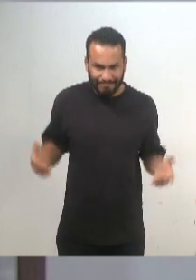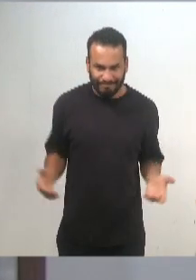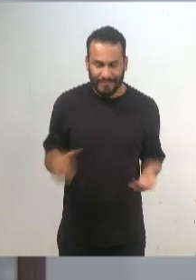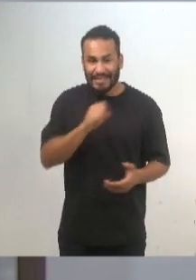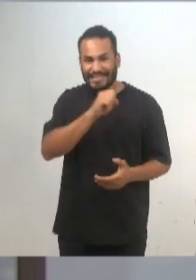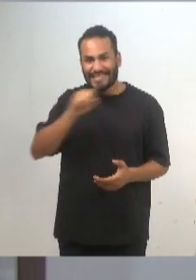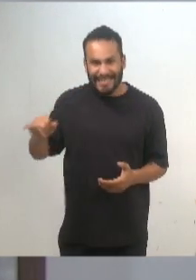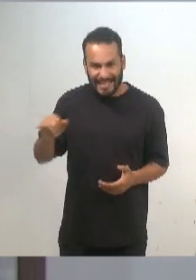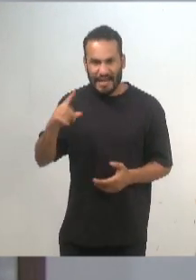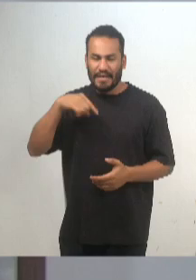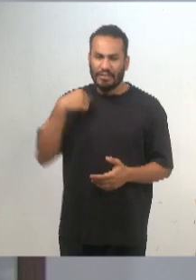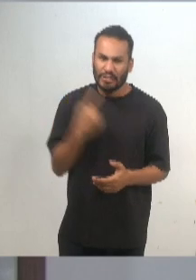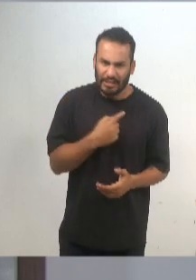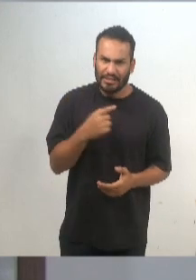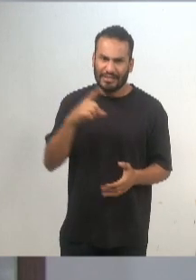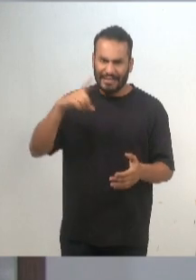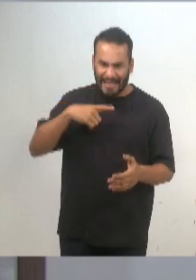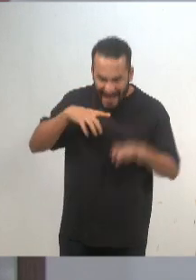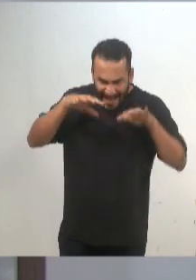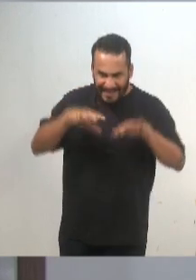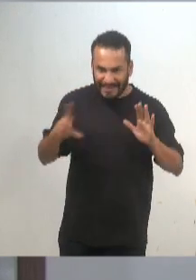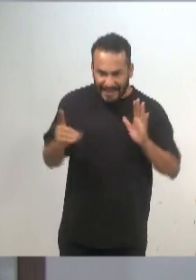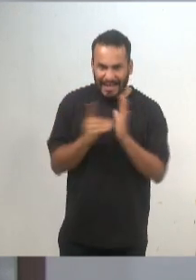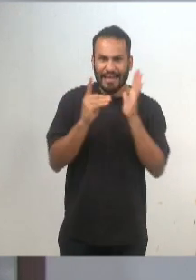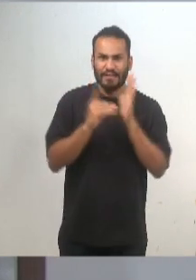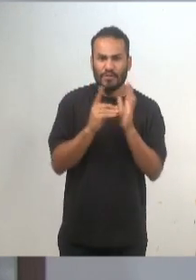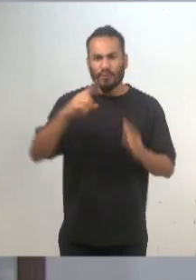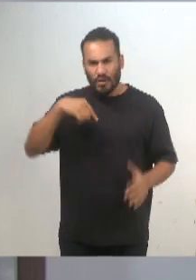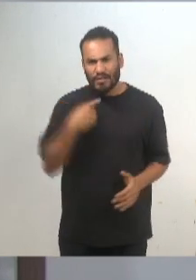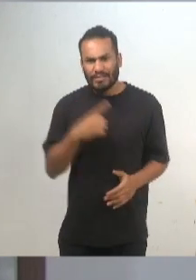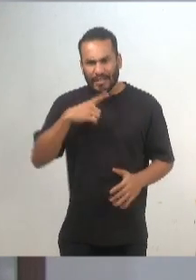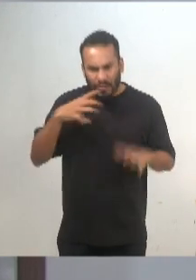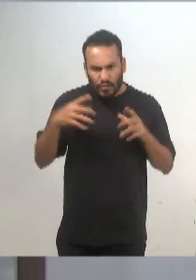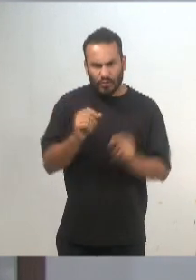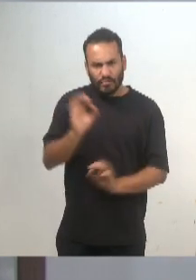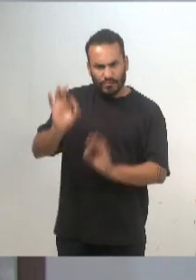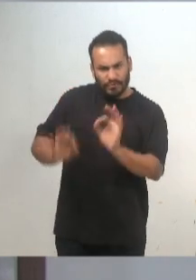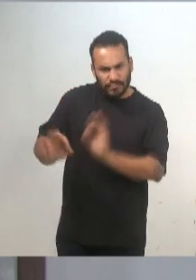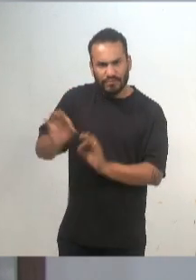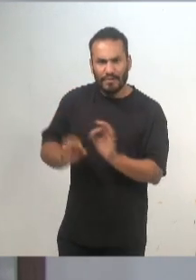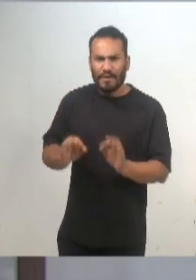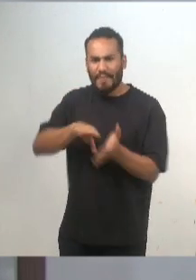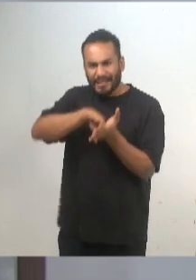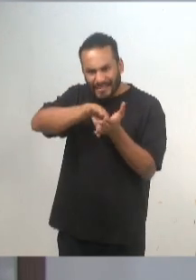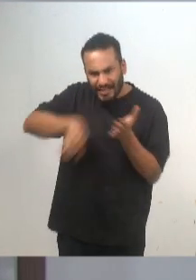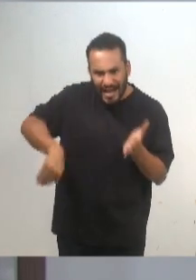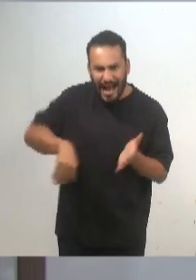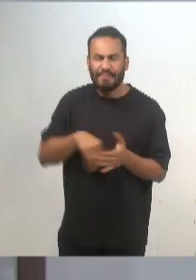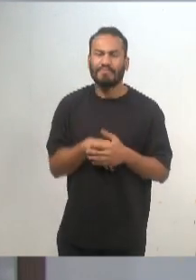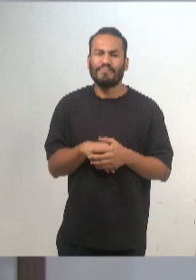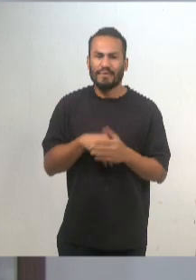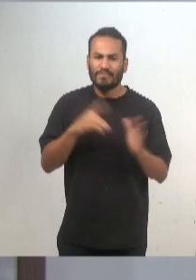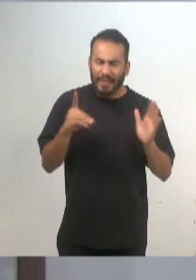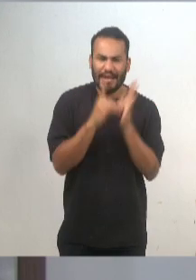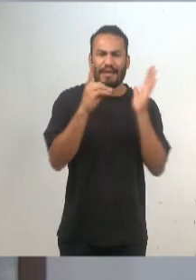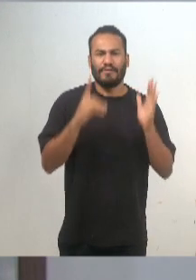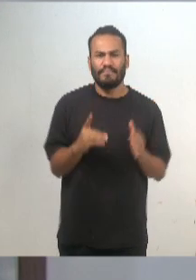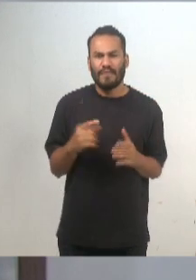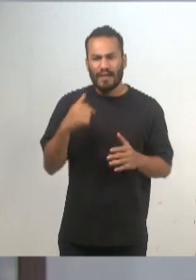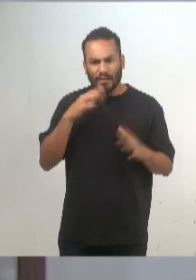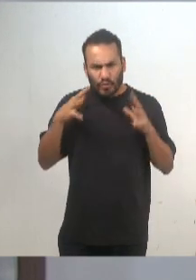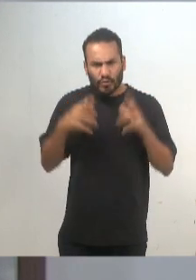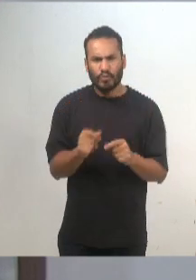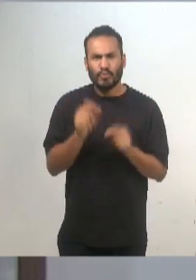se porventura a gente vier a ter esse decreto, nós temos todos os instrumentos para sustar os efeitos desse decreto. E é o